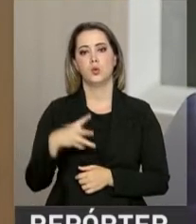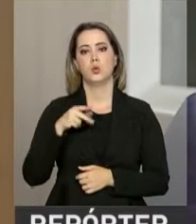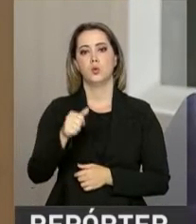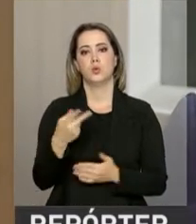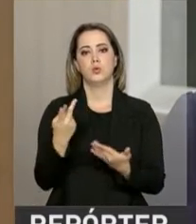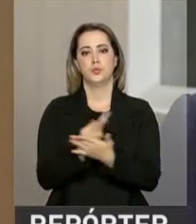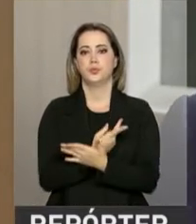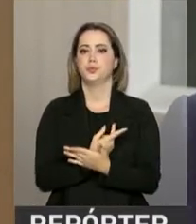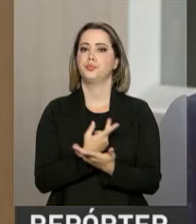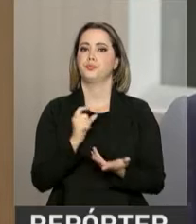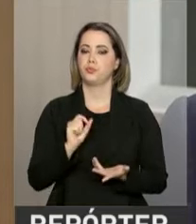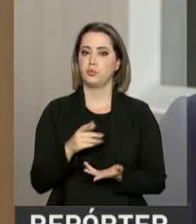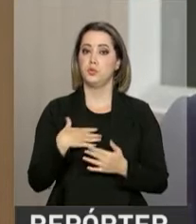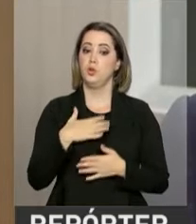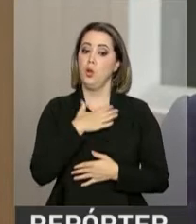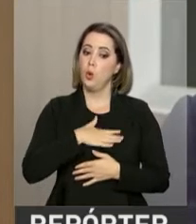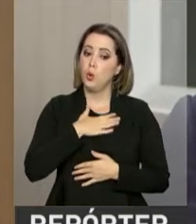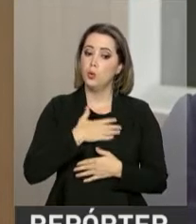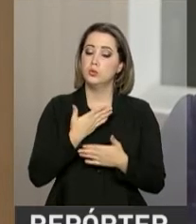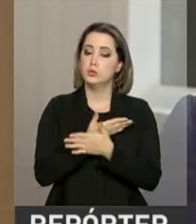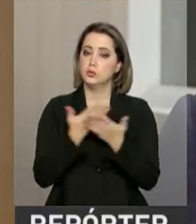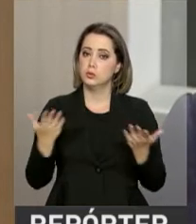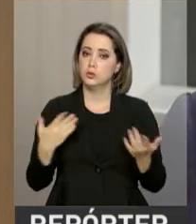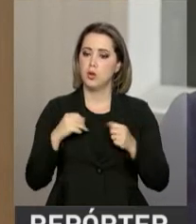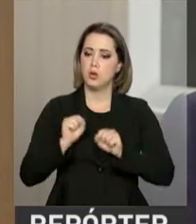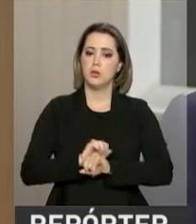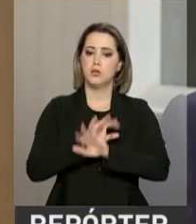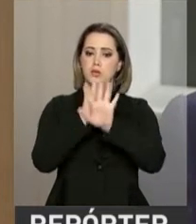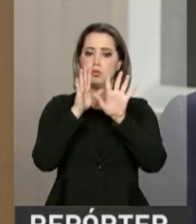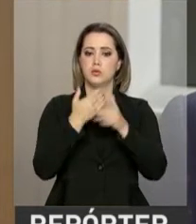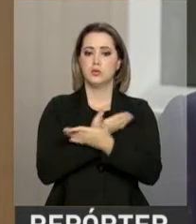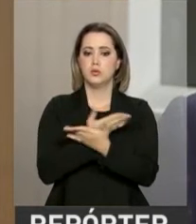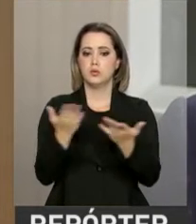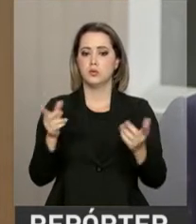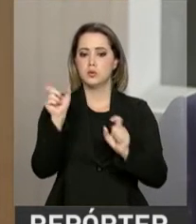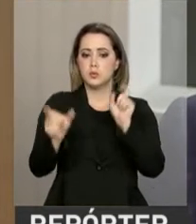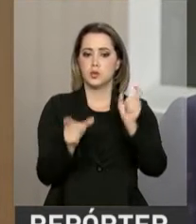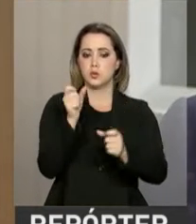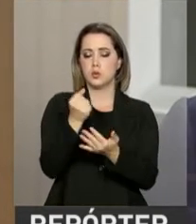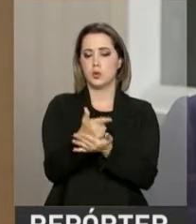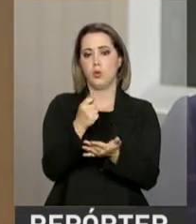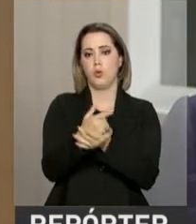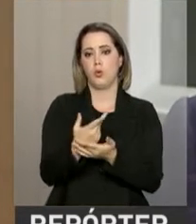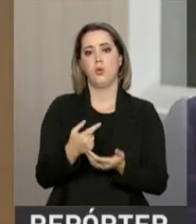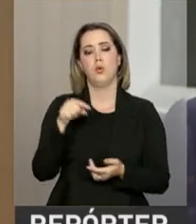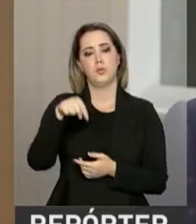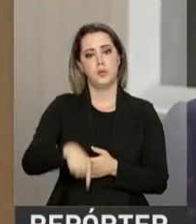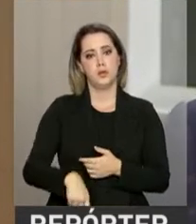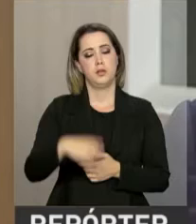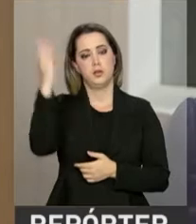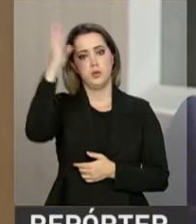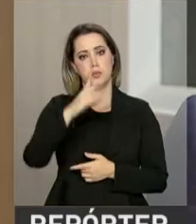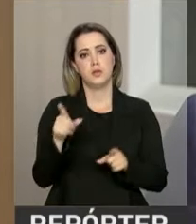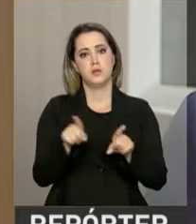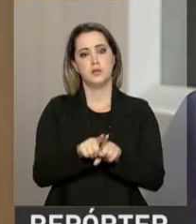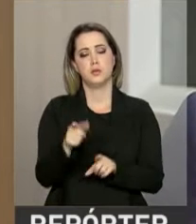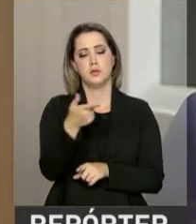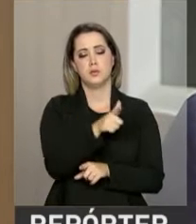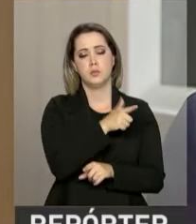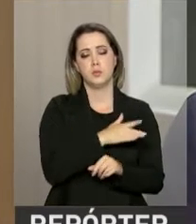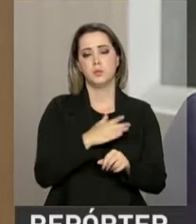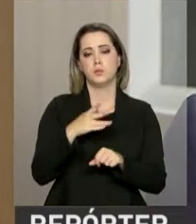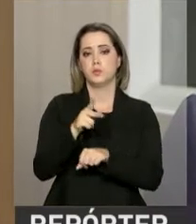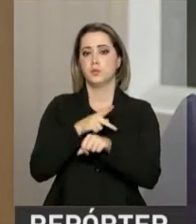aconteceu nesse processo. Eu gostaria muito, muito transparentemente dizer aos nossos consumidores tanto no mercado interno quanto no mercado externo,